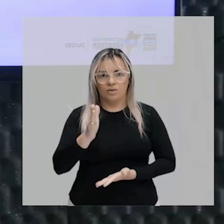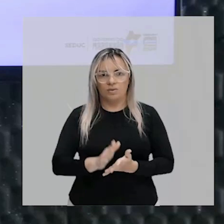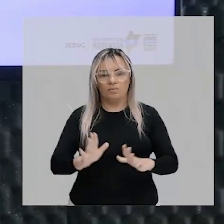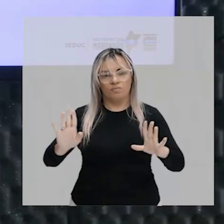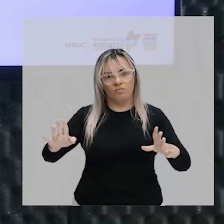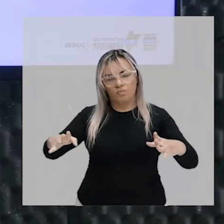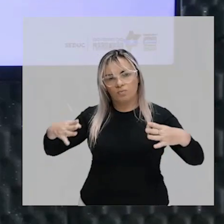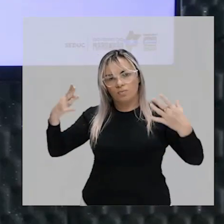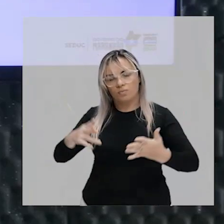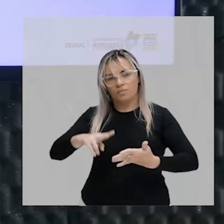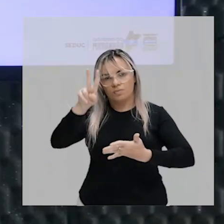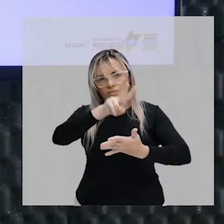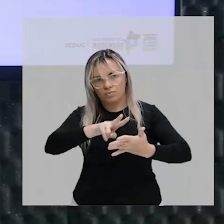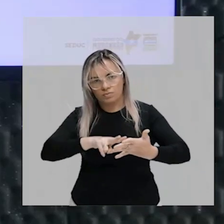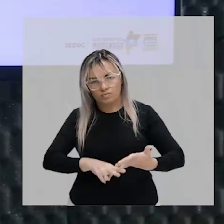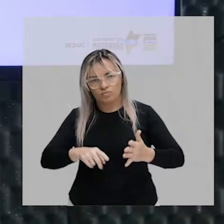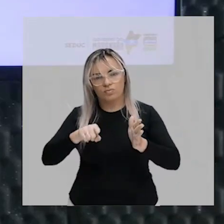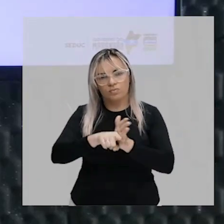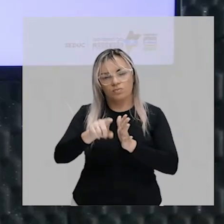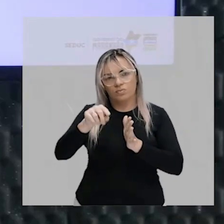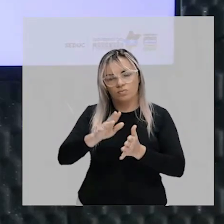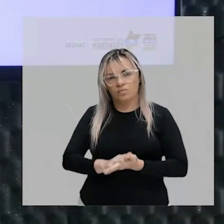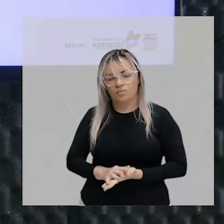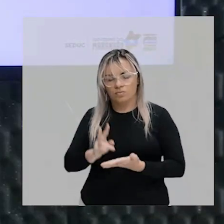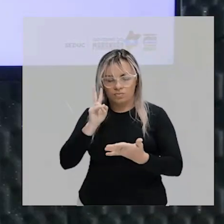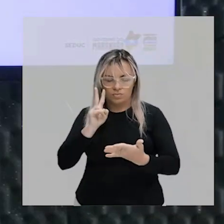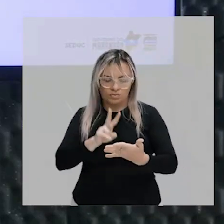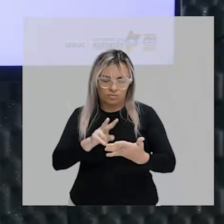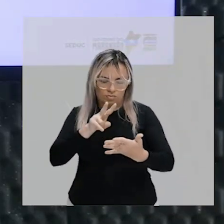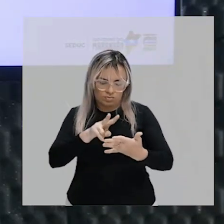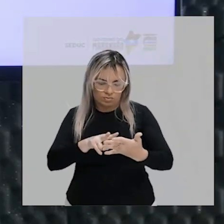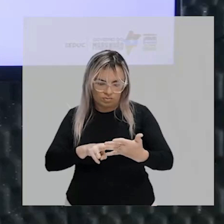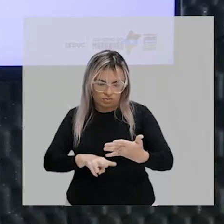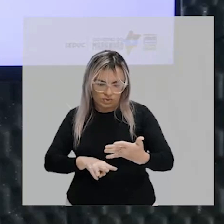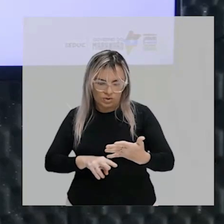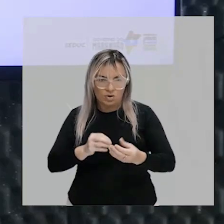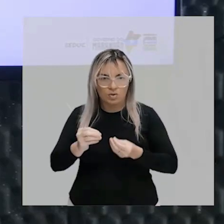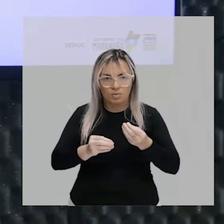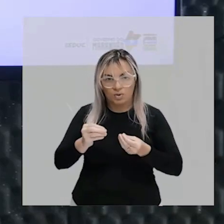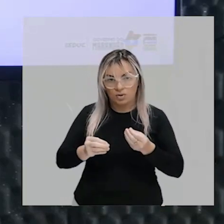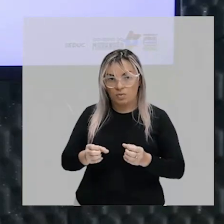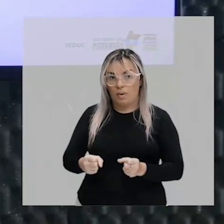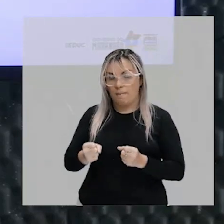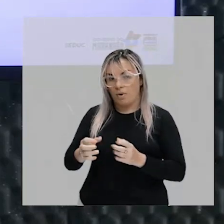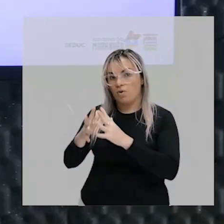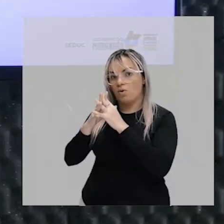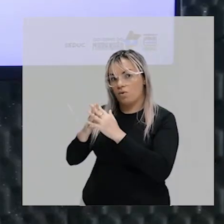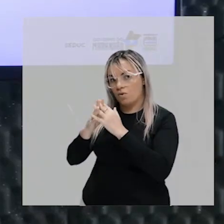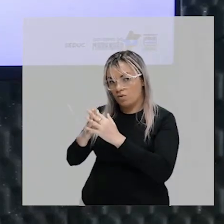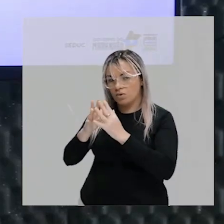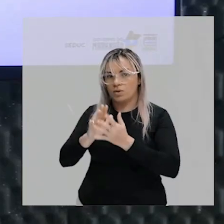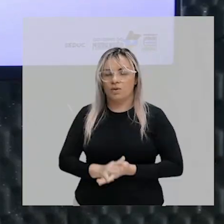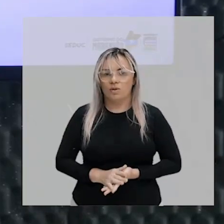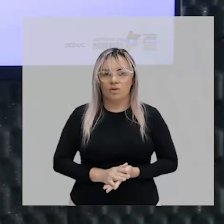atentos aqui na leitura denunciado para ver se não tem nenhuma casquinha de banana né pra gente não escorregar na questão